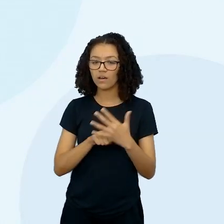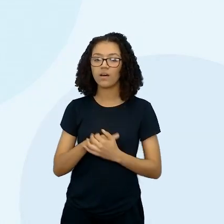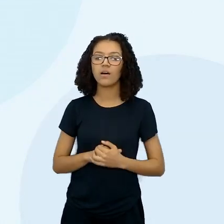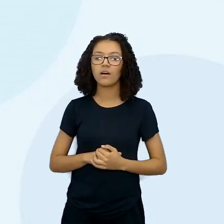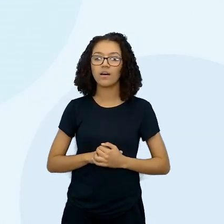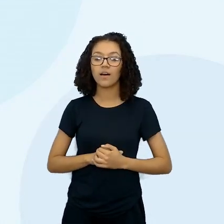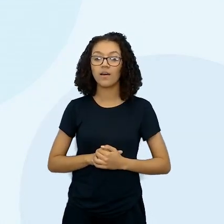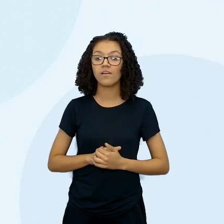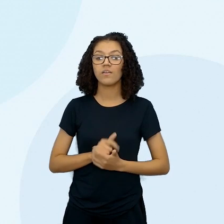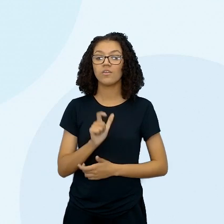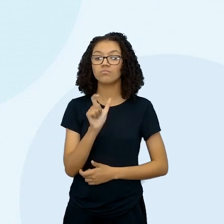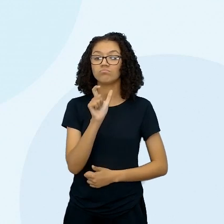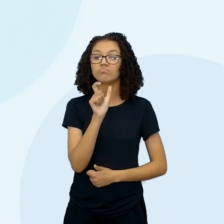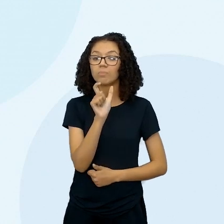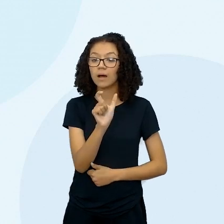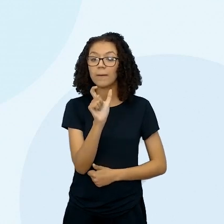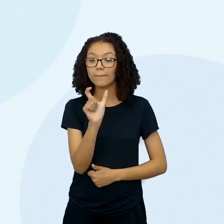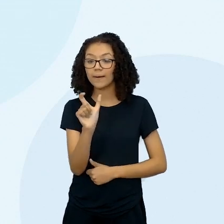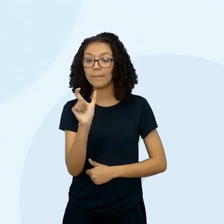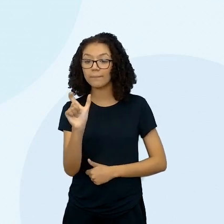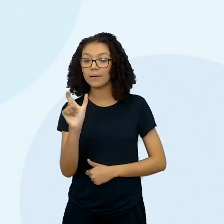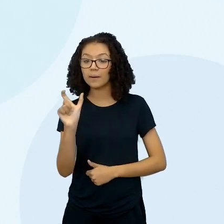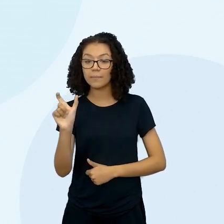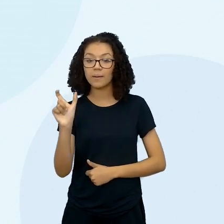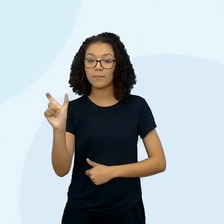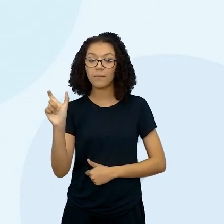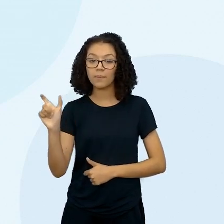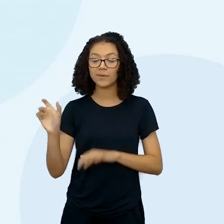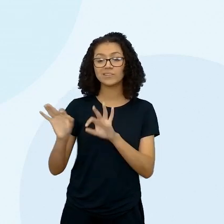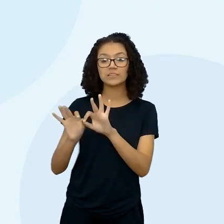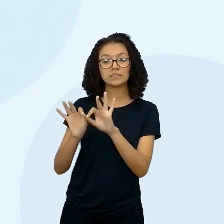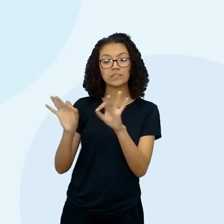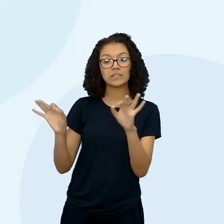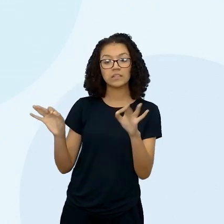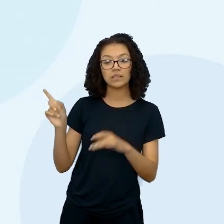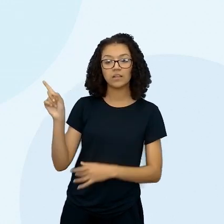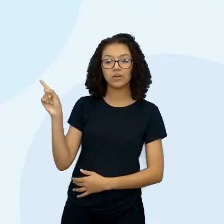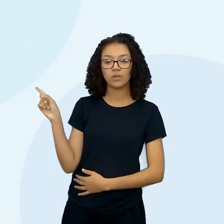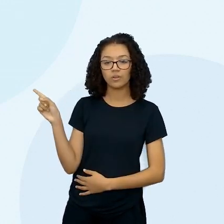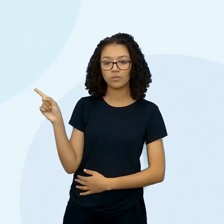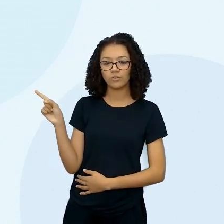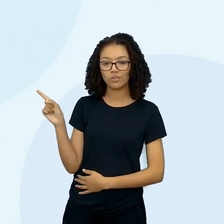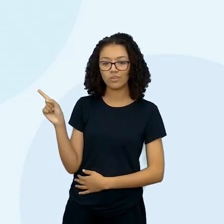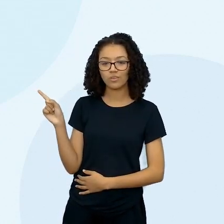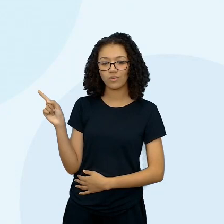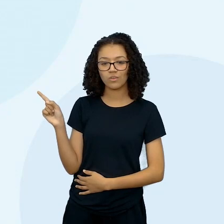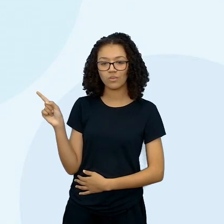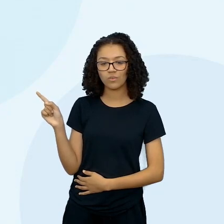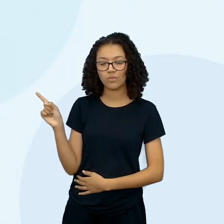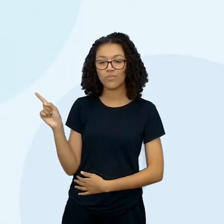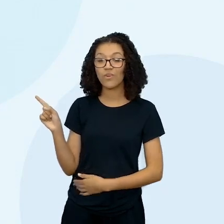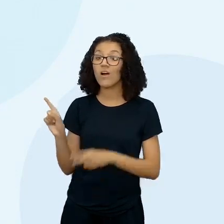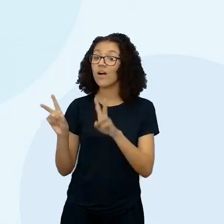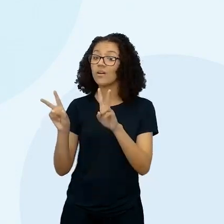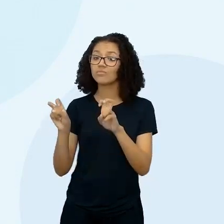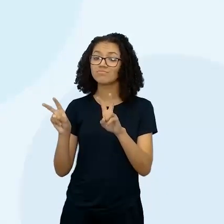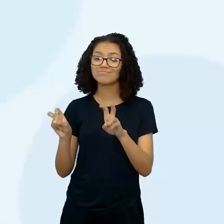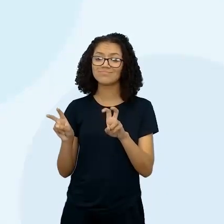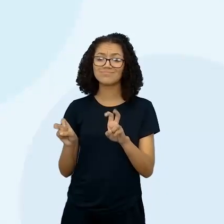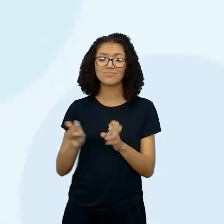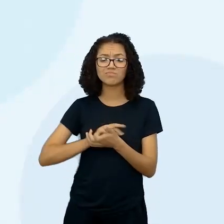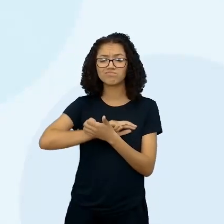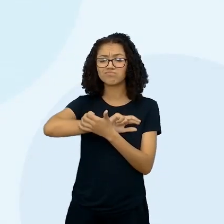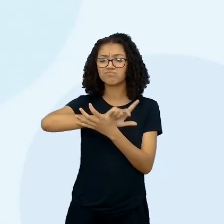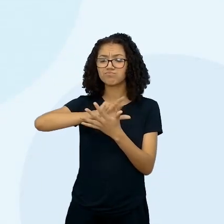os vocabulários, né, de cada coisa, e aí eles vão trazendo outros assuntos, vão trazendo